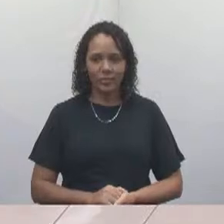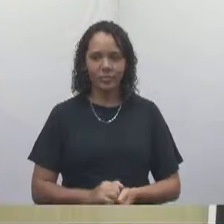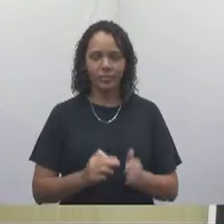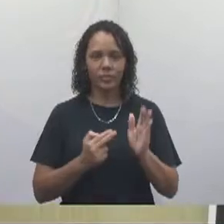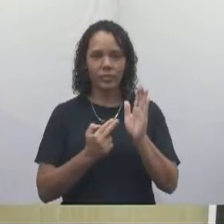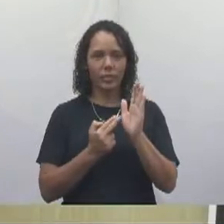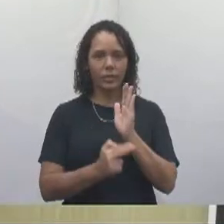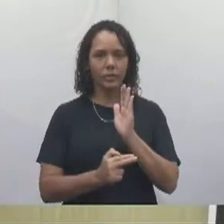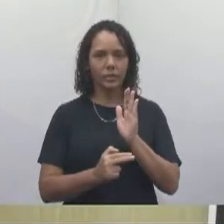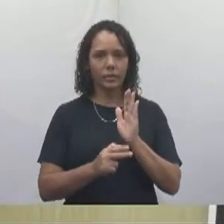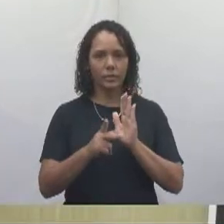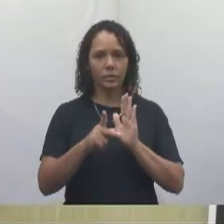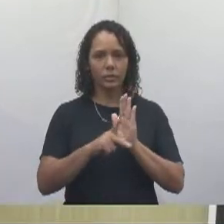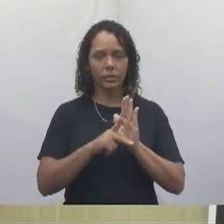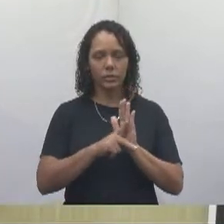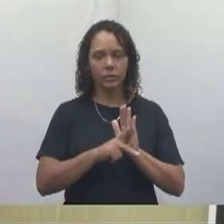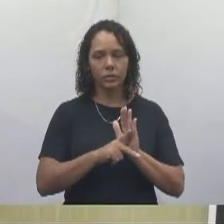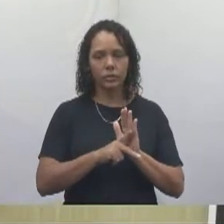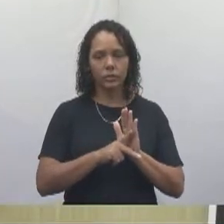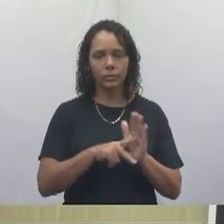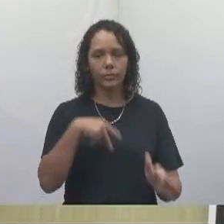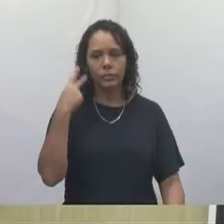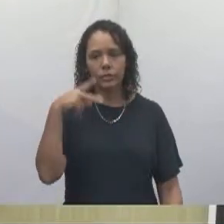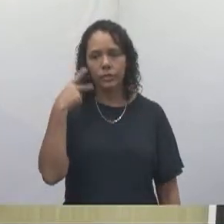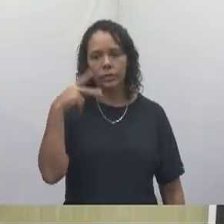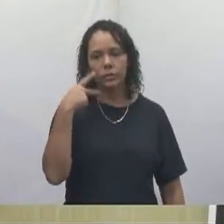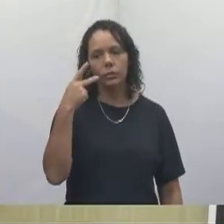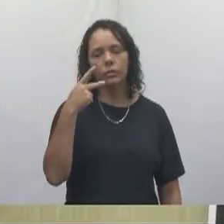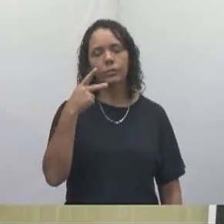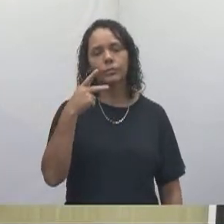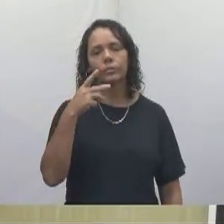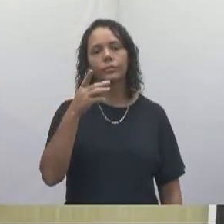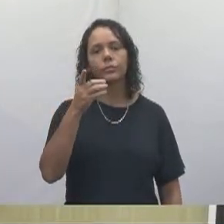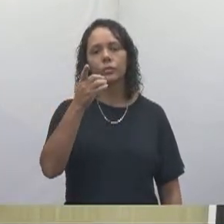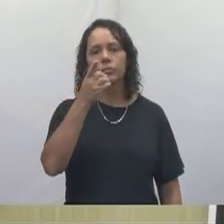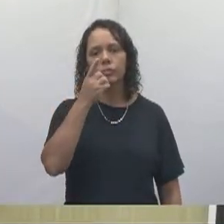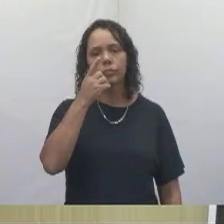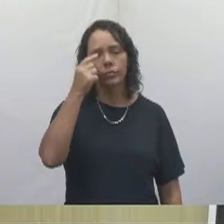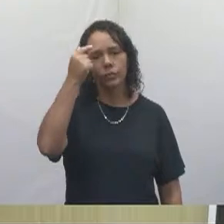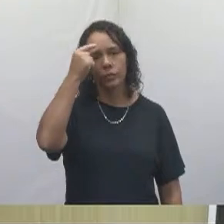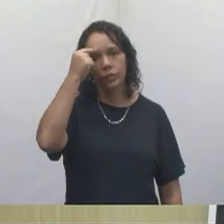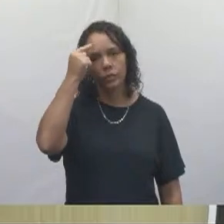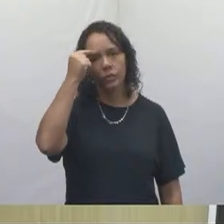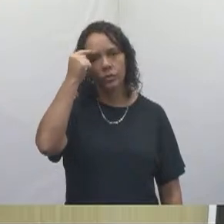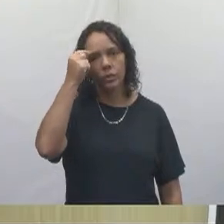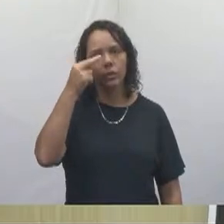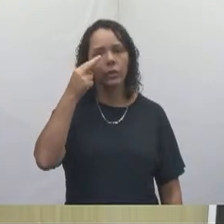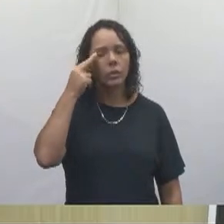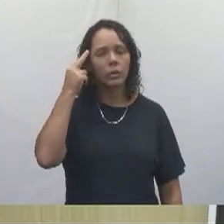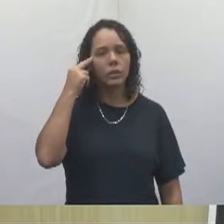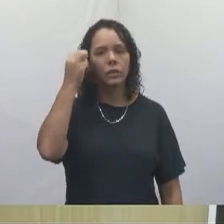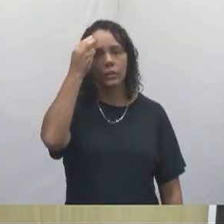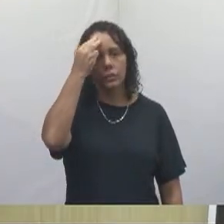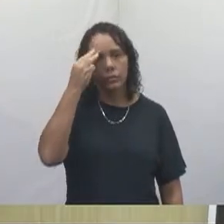Autoria dos projetos: vereador Dude, Edgar Sazaki, Roninha, Maria Amélia e Paulinho dos condutores.